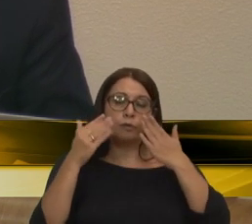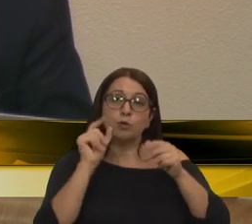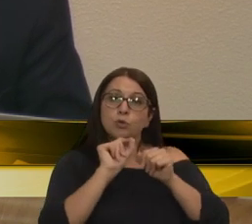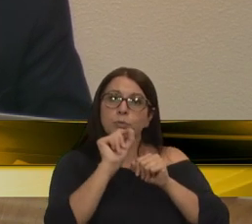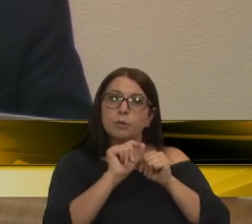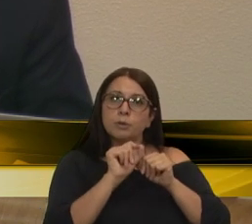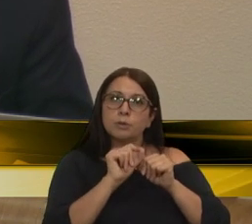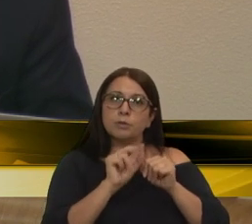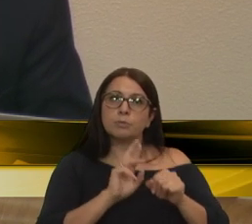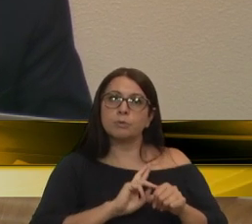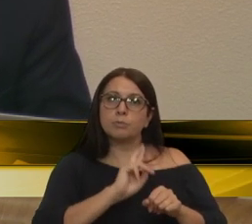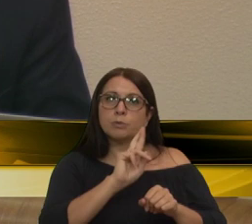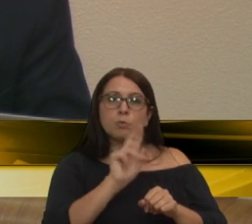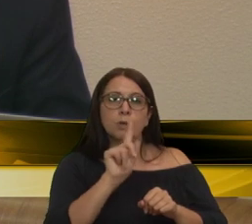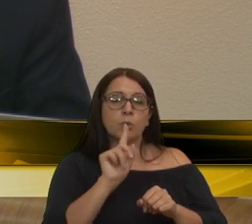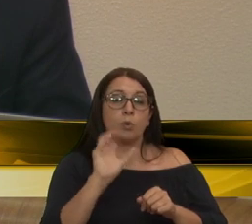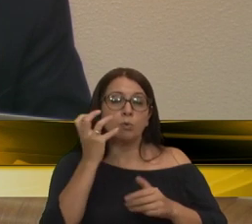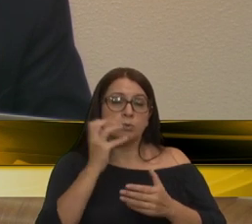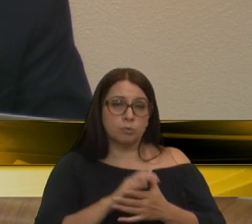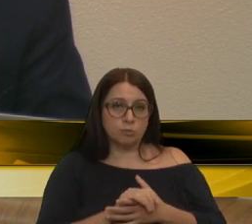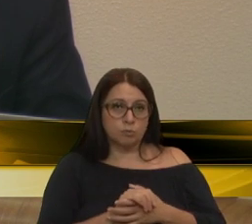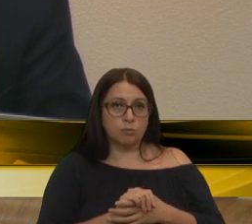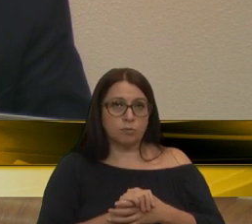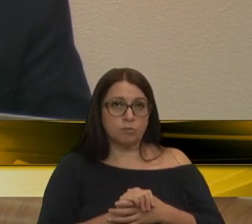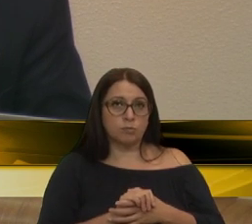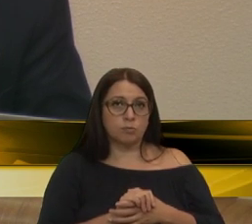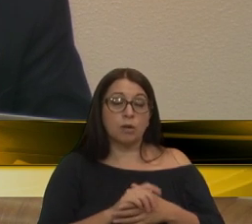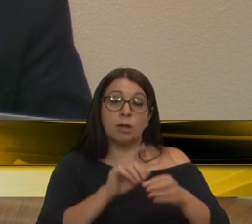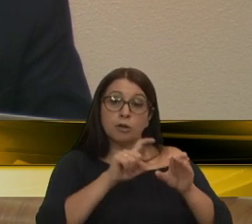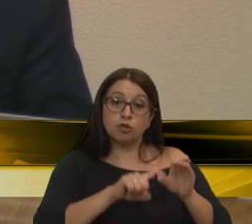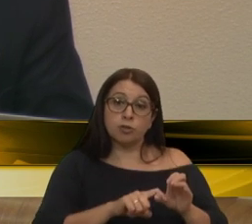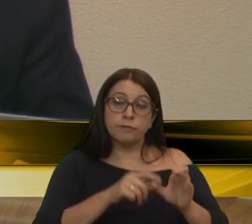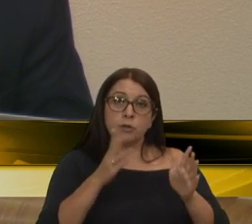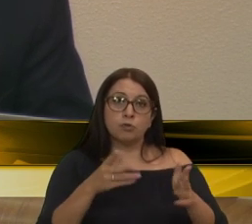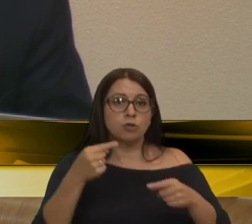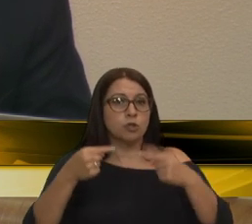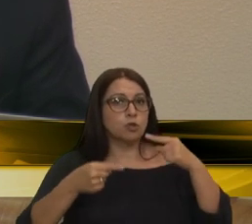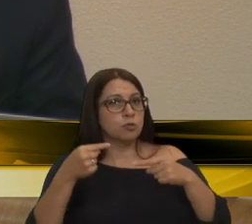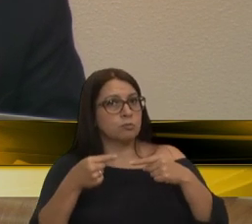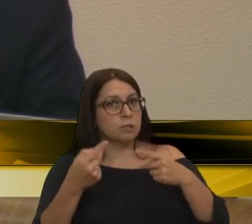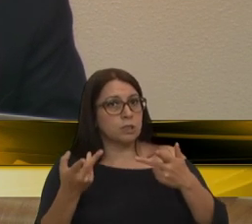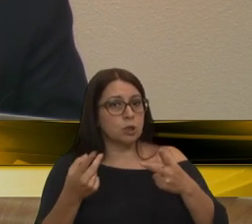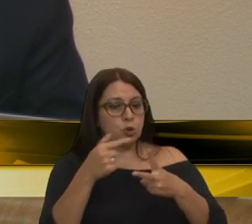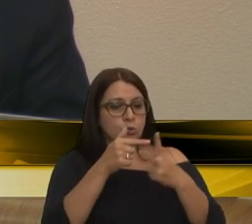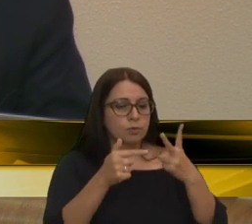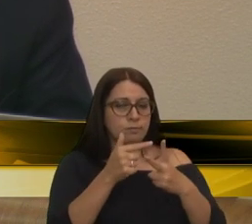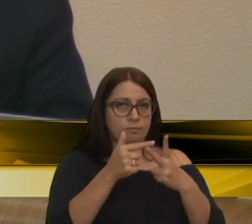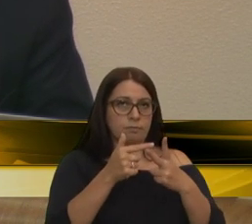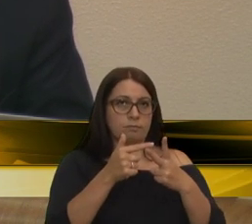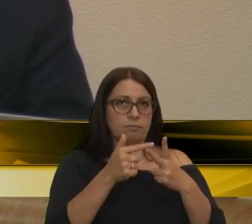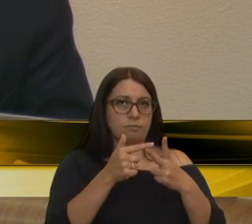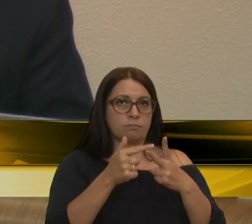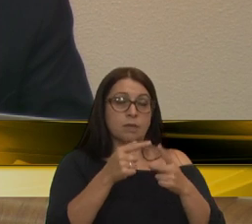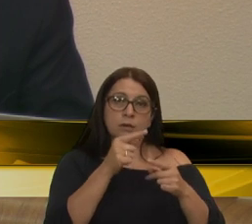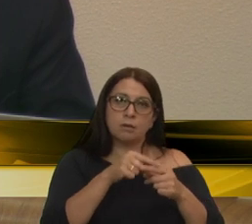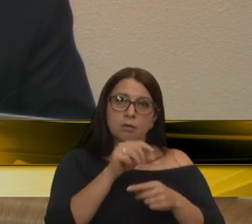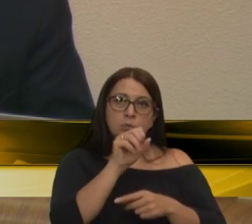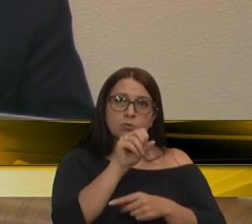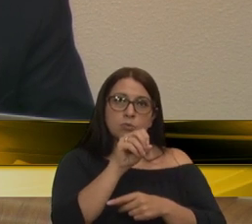embargos declaratórios, o que não ocorreu. A dívida hoje se discute em duas frentes. No Supremo,